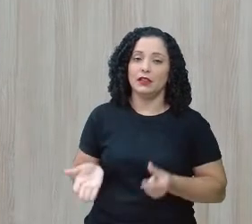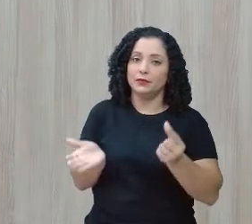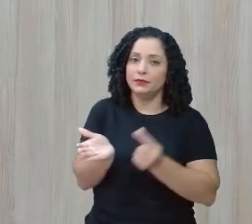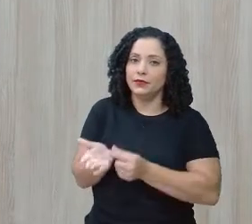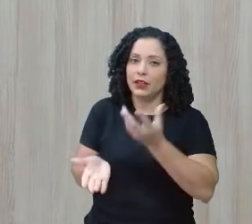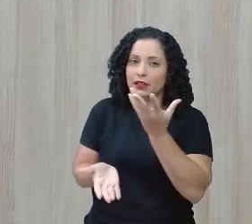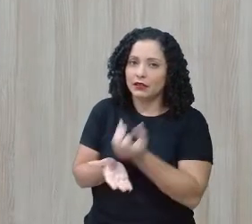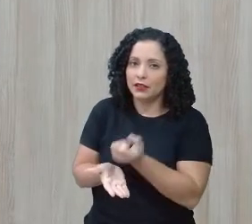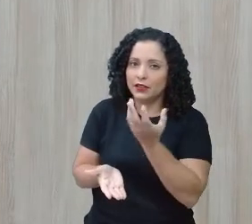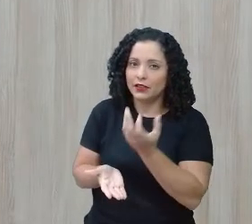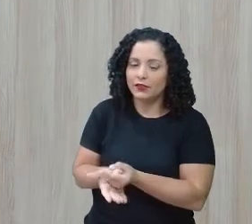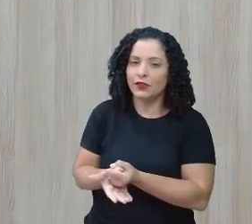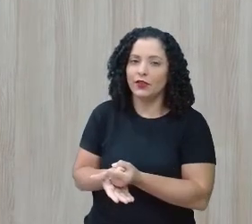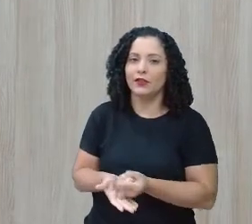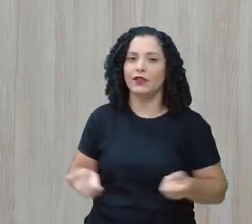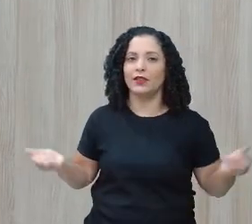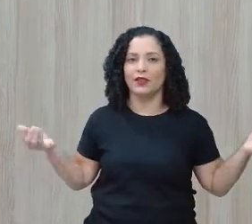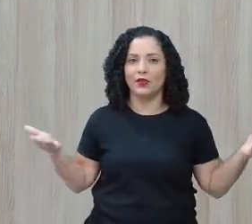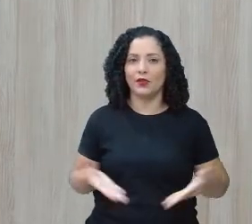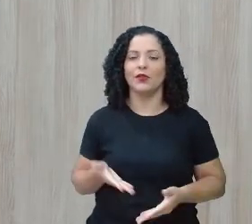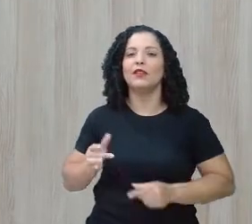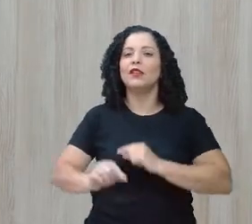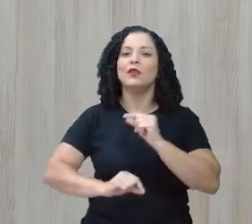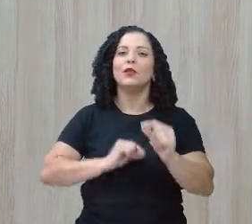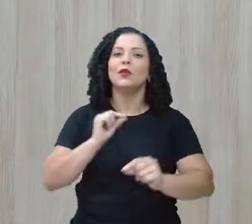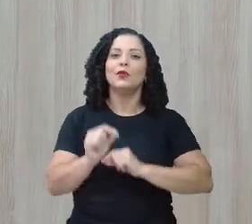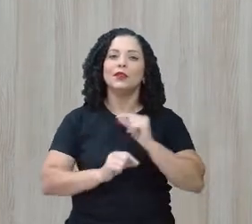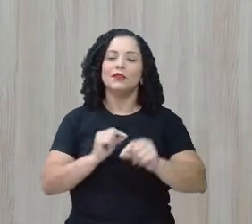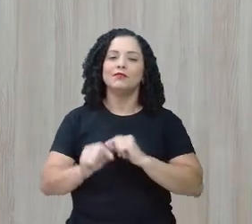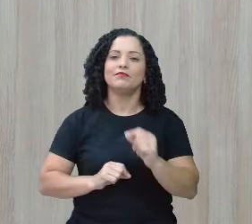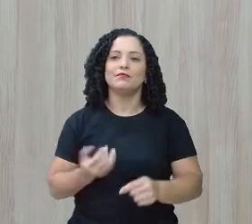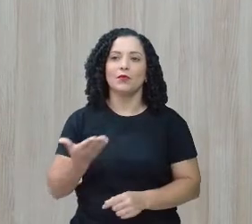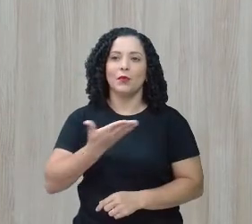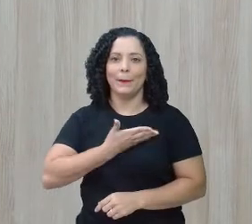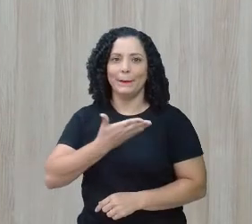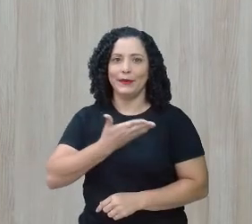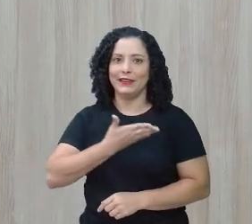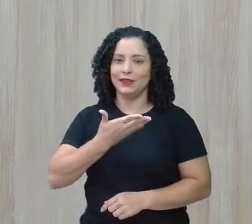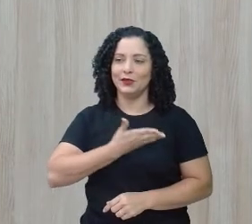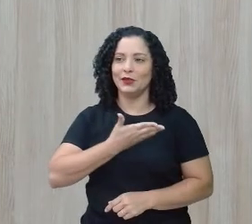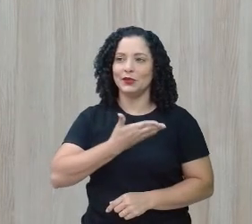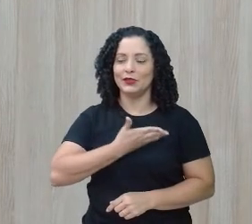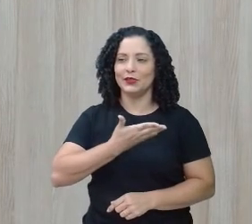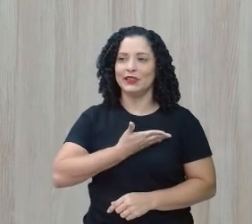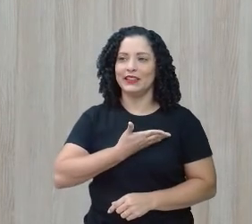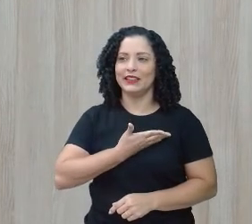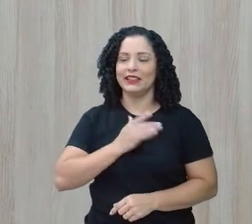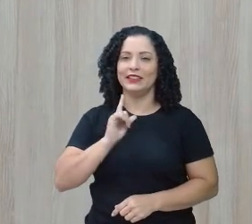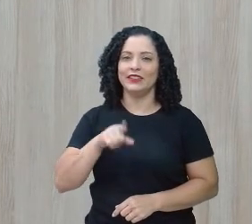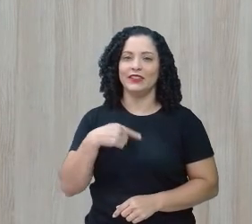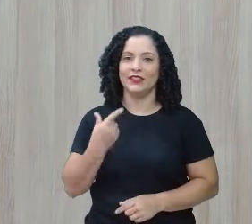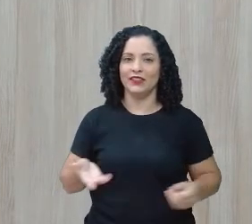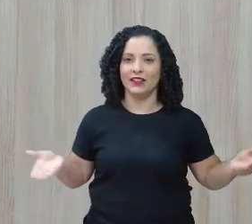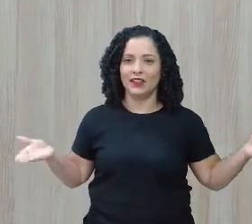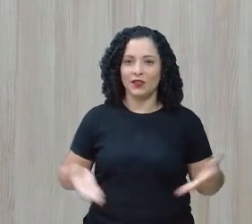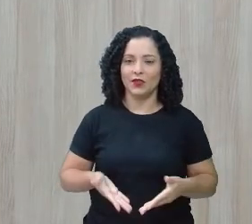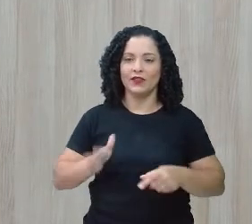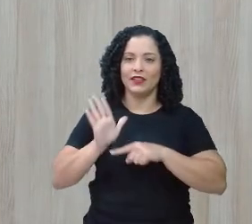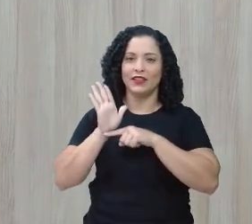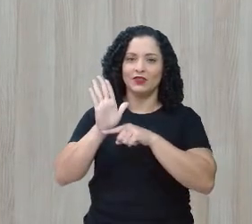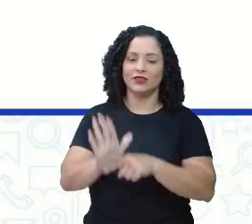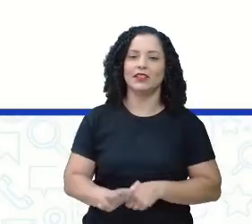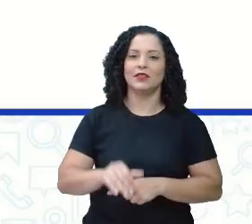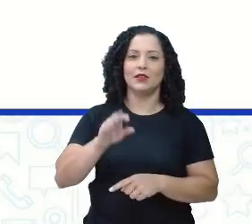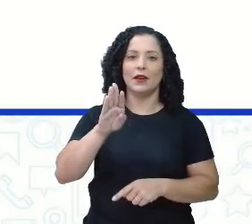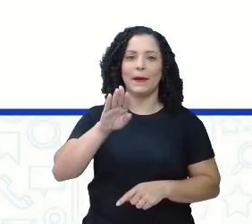aplicativo, eu vou passar a palavra aqui para o meu amigo, certo? Que vai estar me acompanhando aí. Vou pedir para a Billy